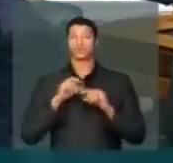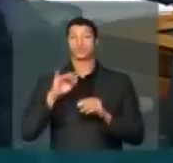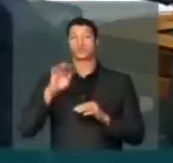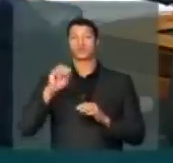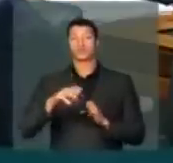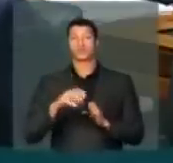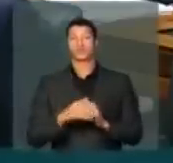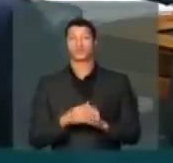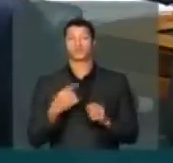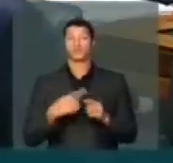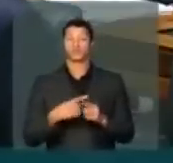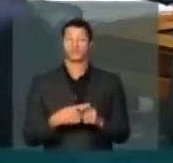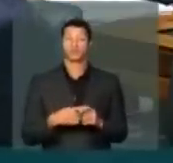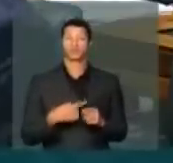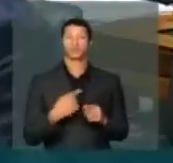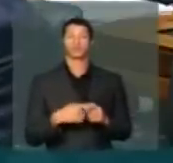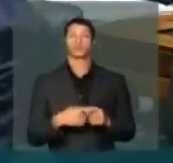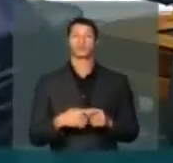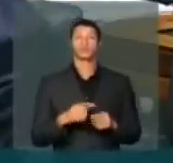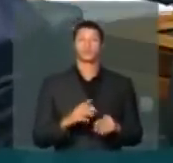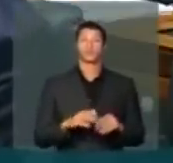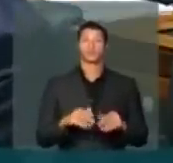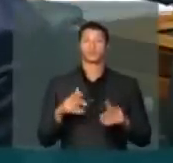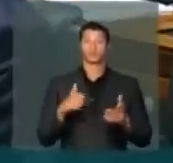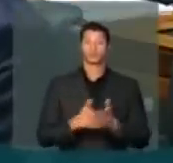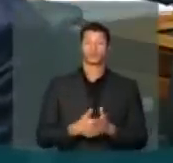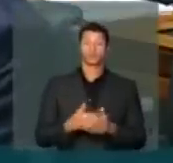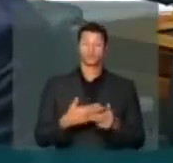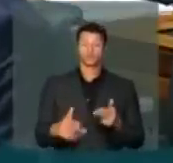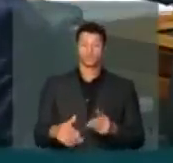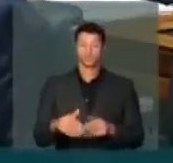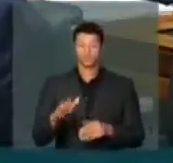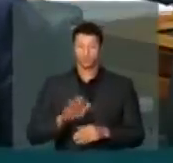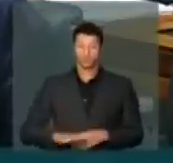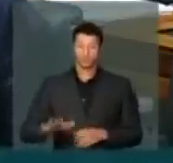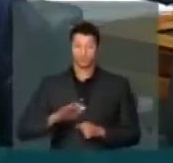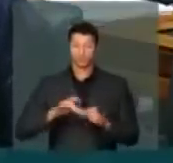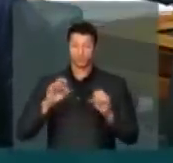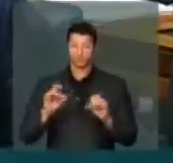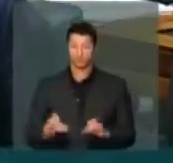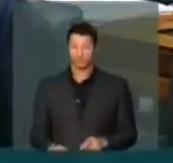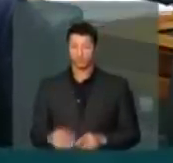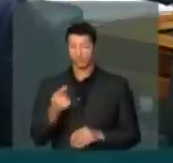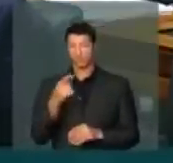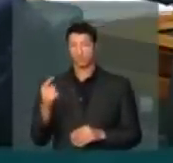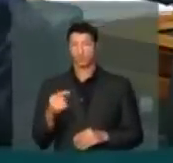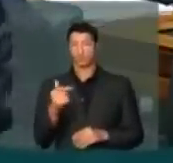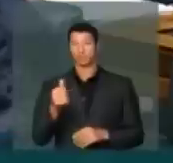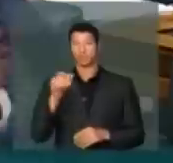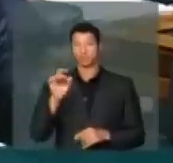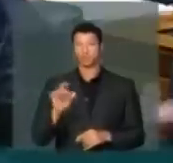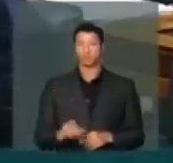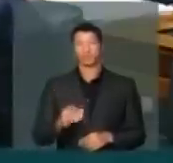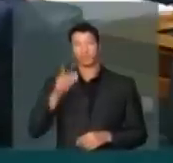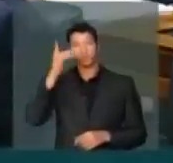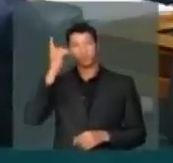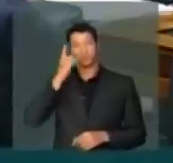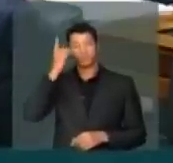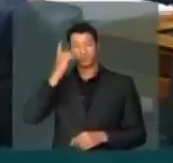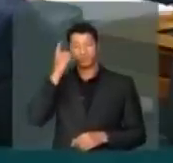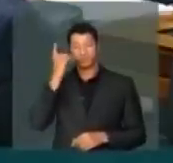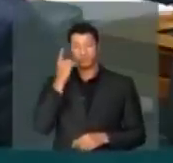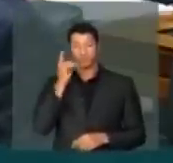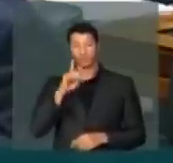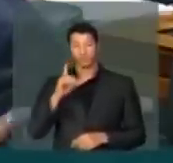por item. Por quê? Porque ao apreciar de uma maneira específica, cada qual de per si, os deputados